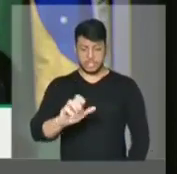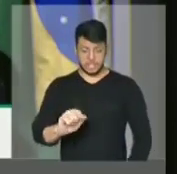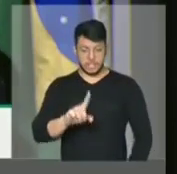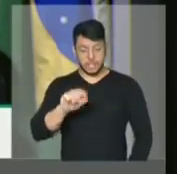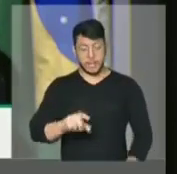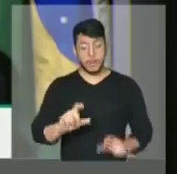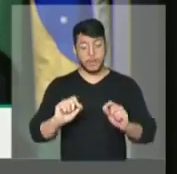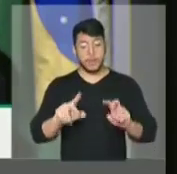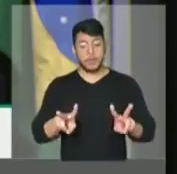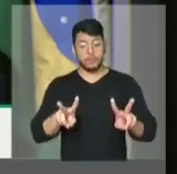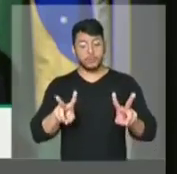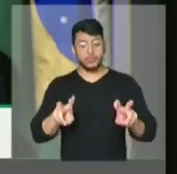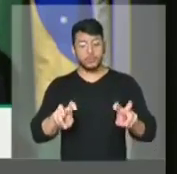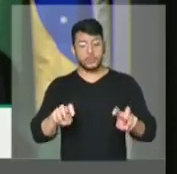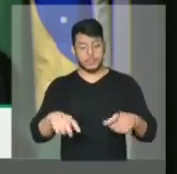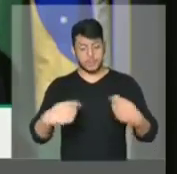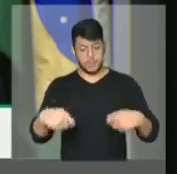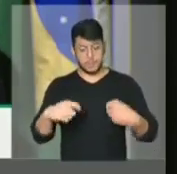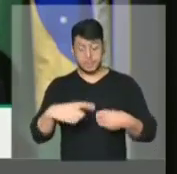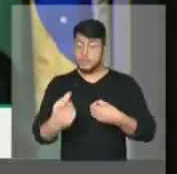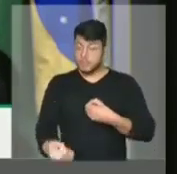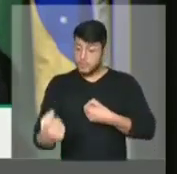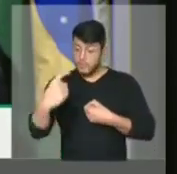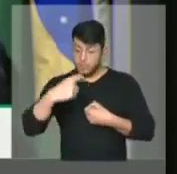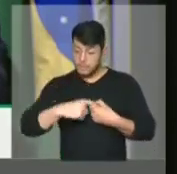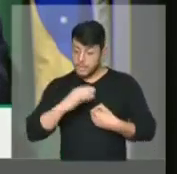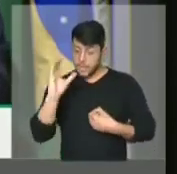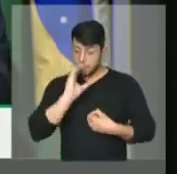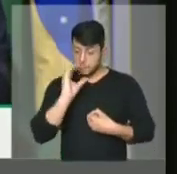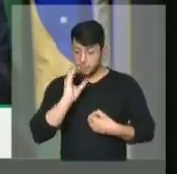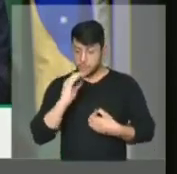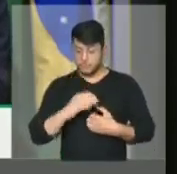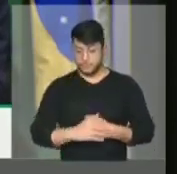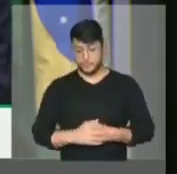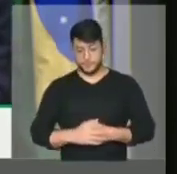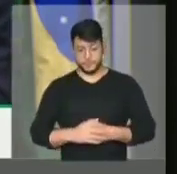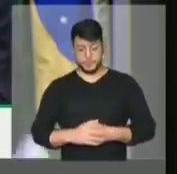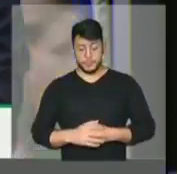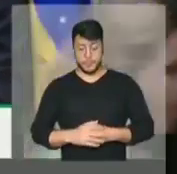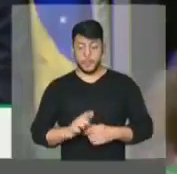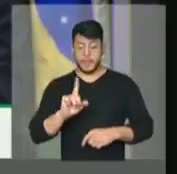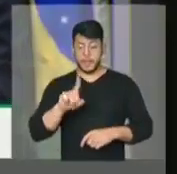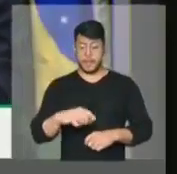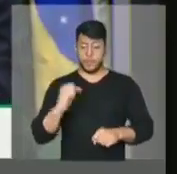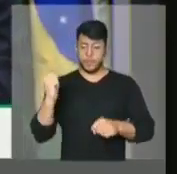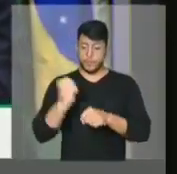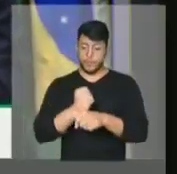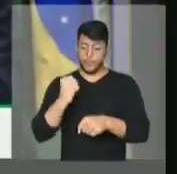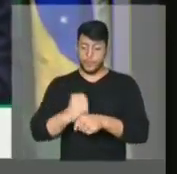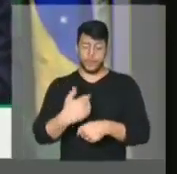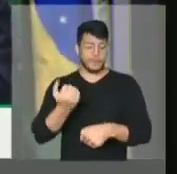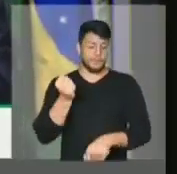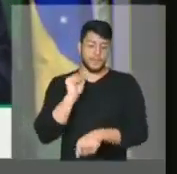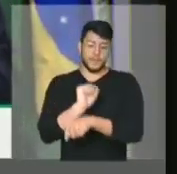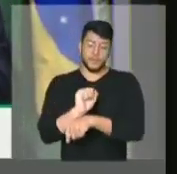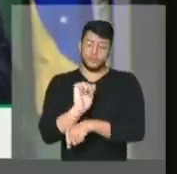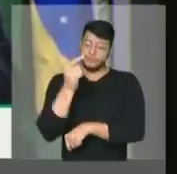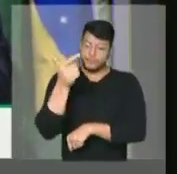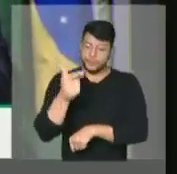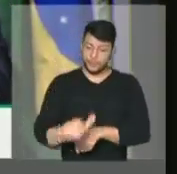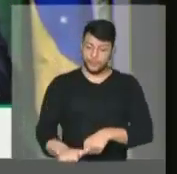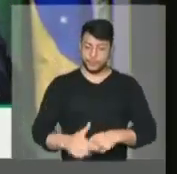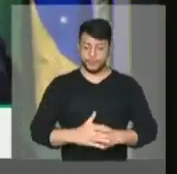assunto que precisamos manter em nosso horizonte. Uma obra novamente